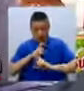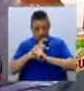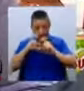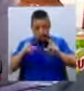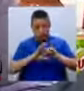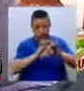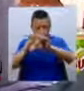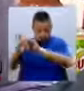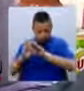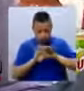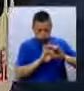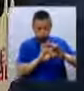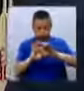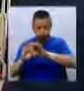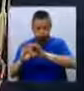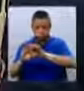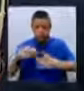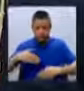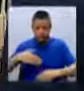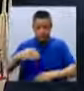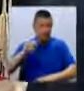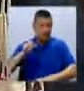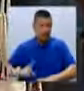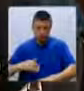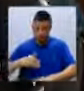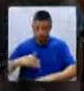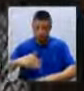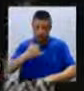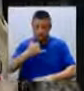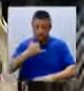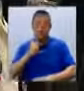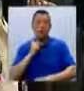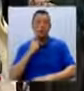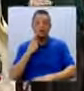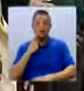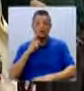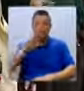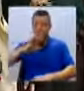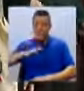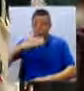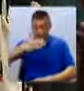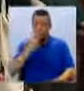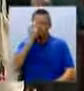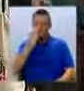todos para as grandes datas que se aproximam, 25 de abril e 1º de maio.